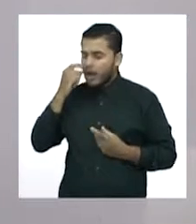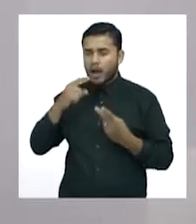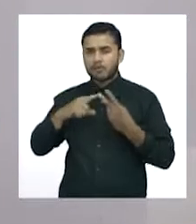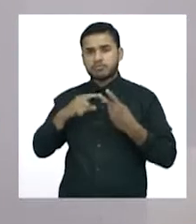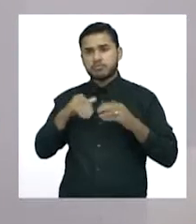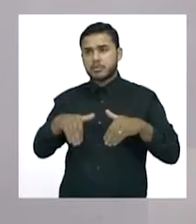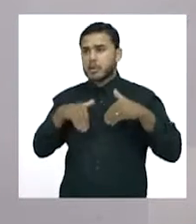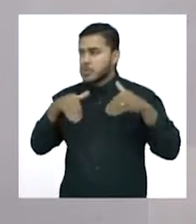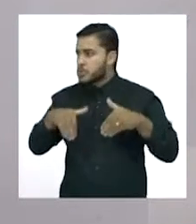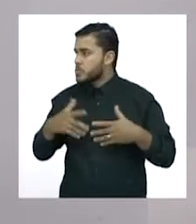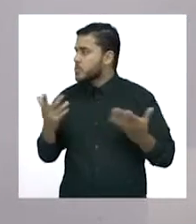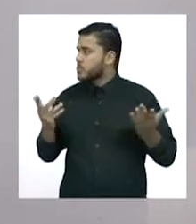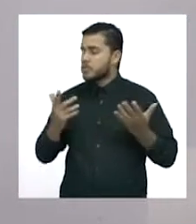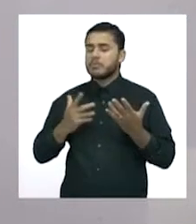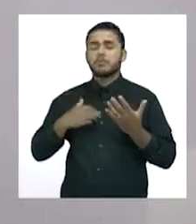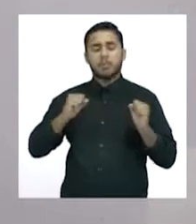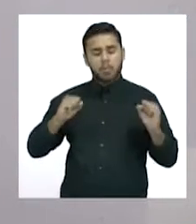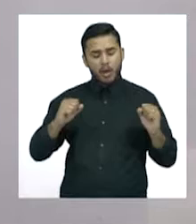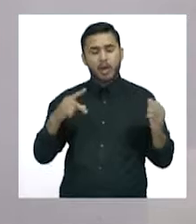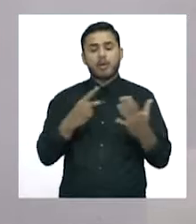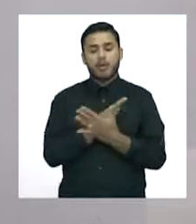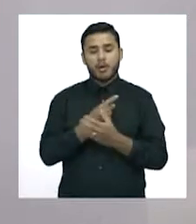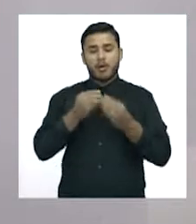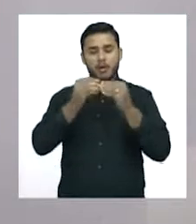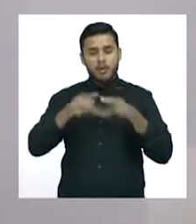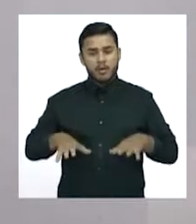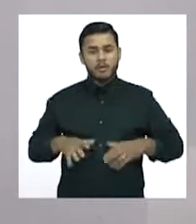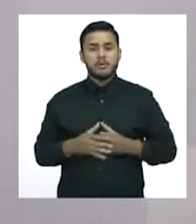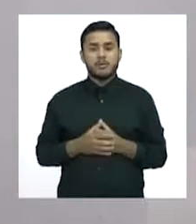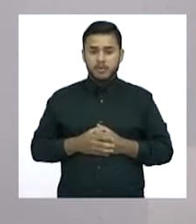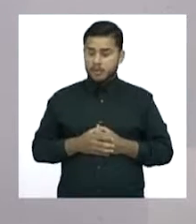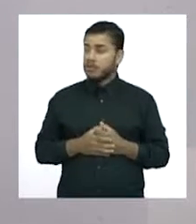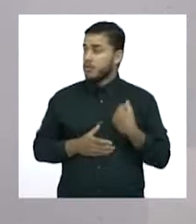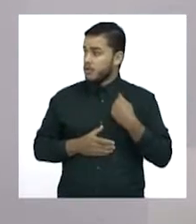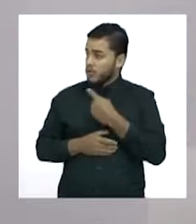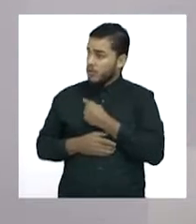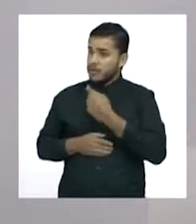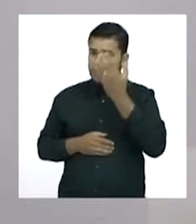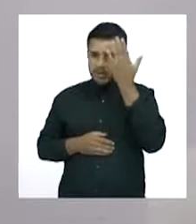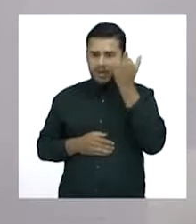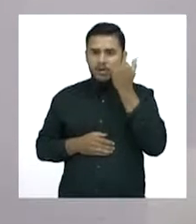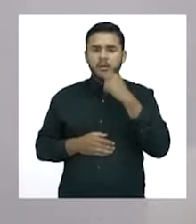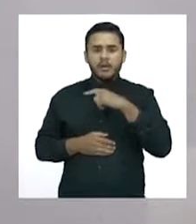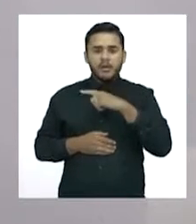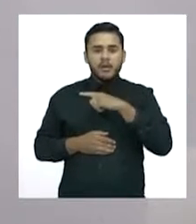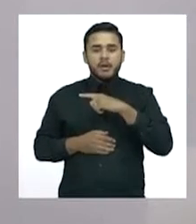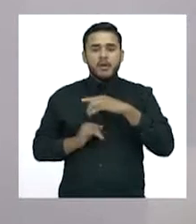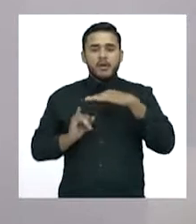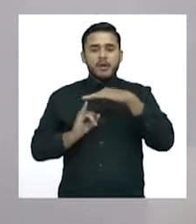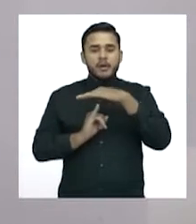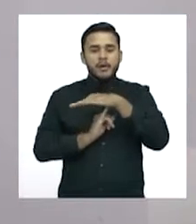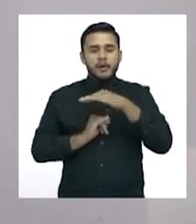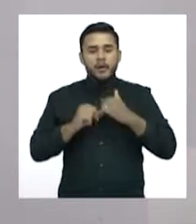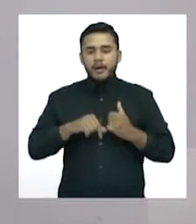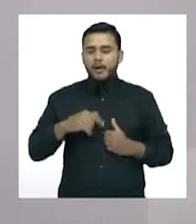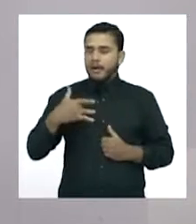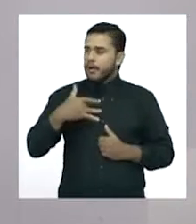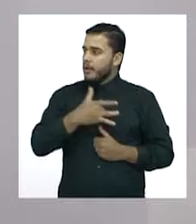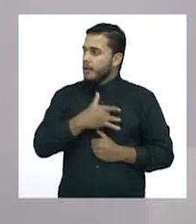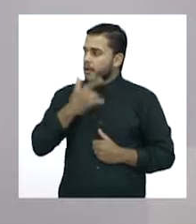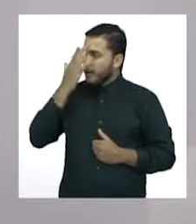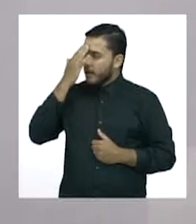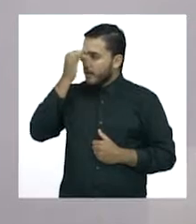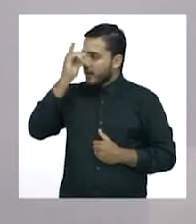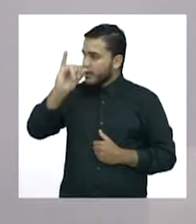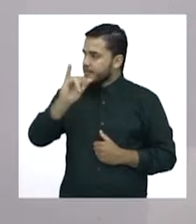propiciar diversos outros prejuízos. A gente enquanto Instituto da Saúde, né, ou seja, faz a presença